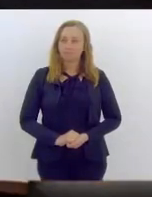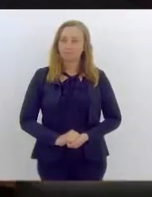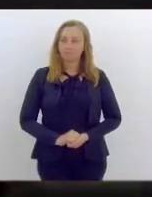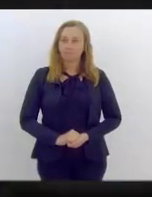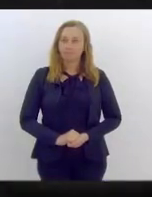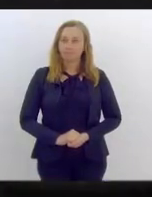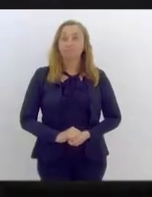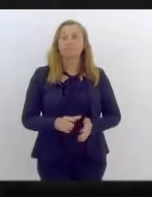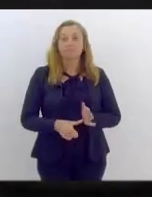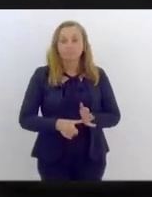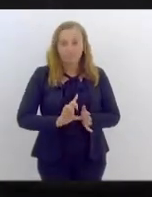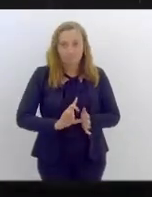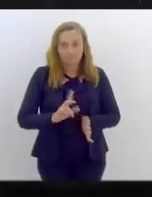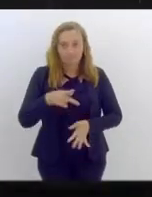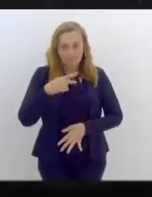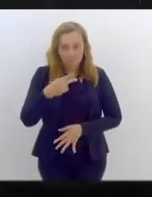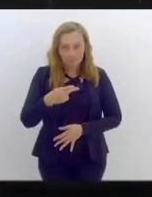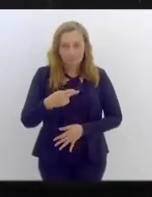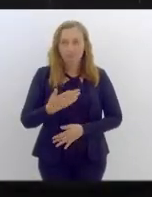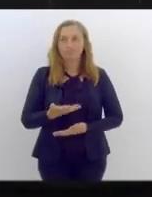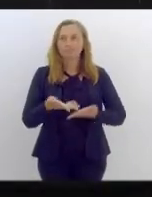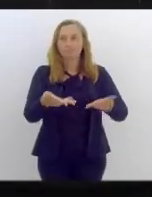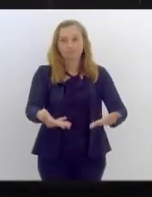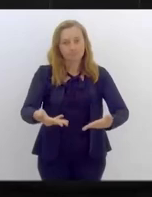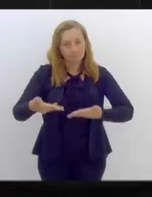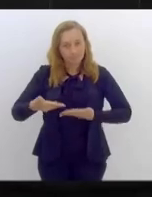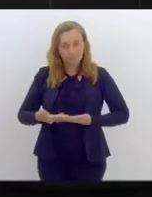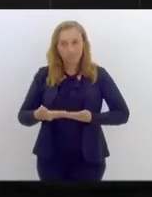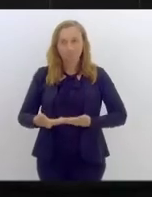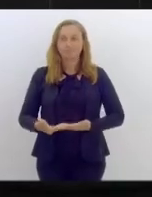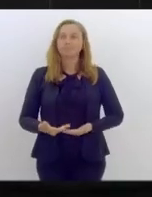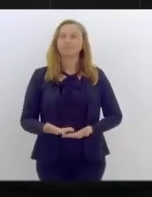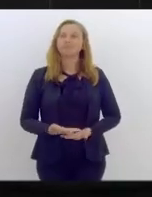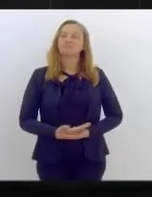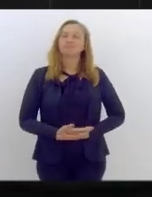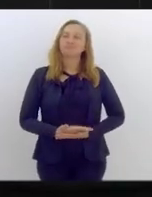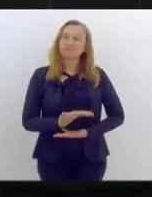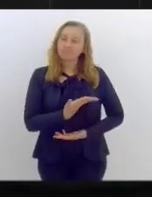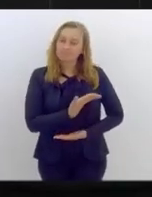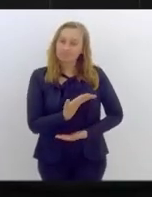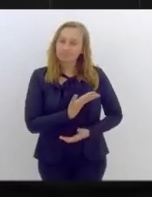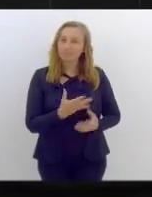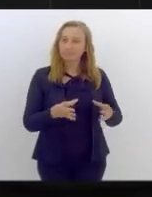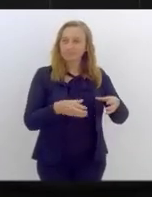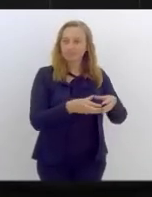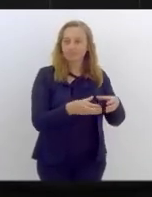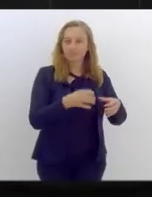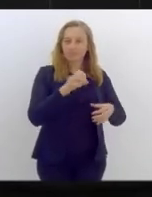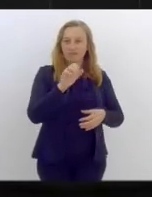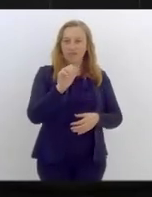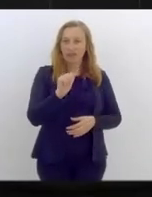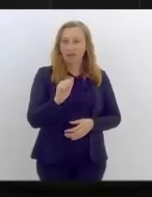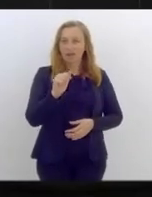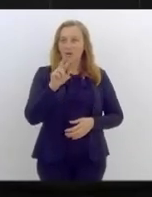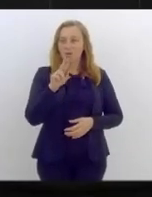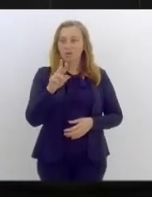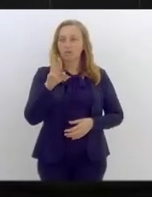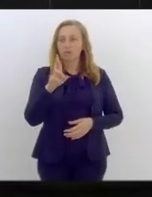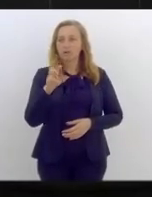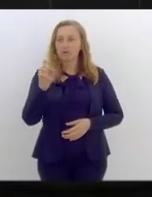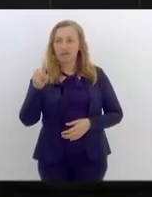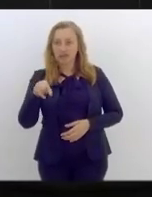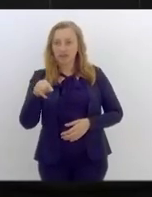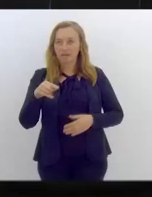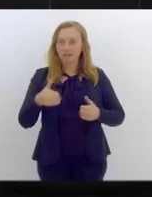Antes da minha fala inicial, convido os nossos queridos do grupo Aurê para abrir os